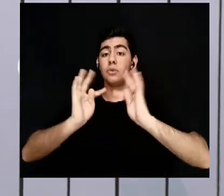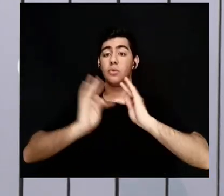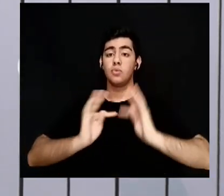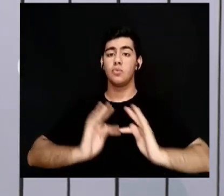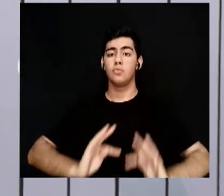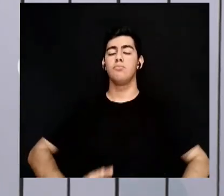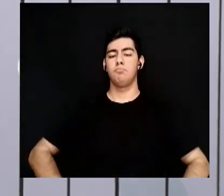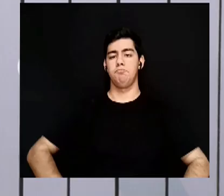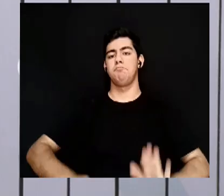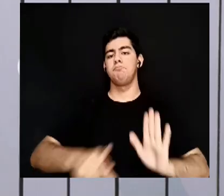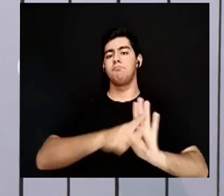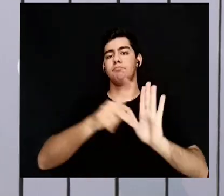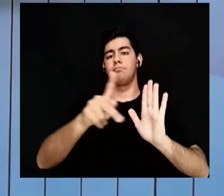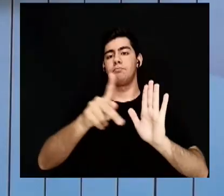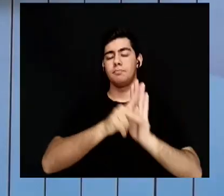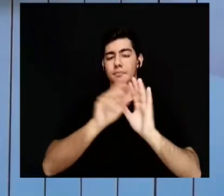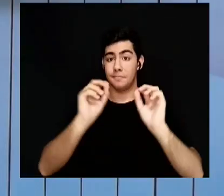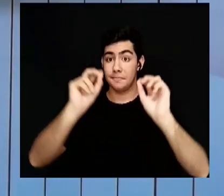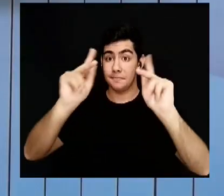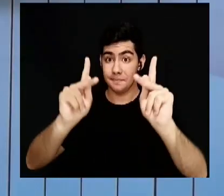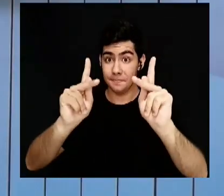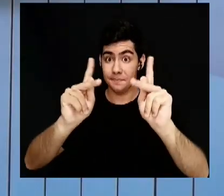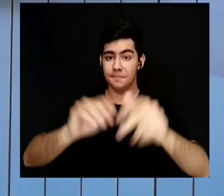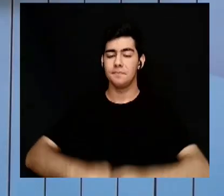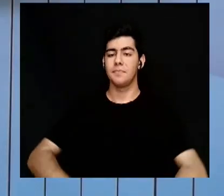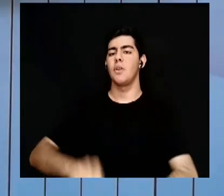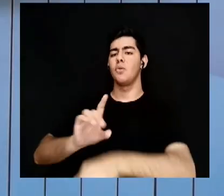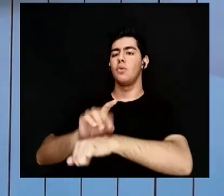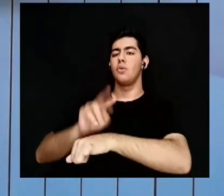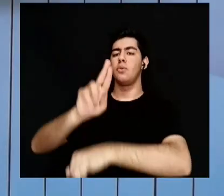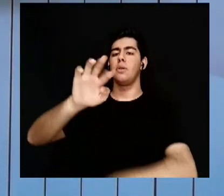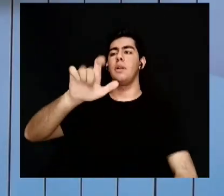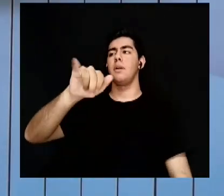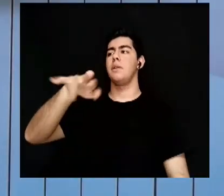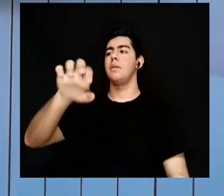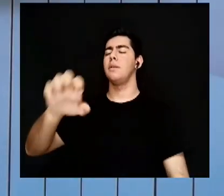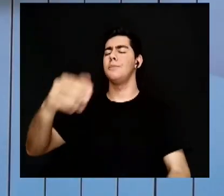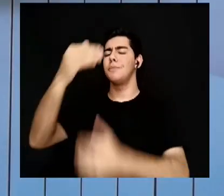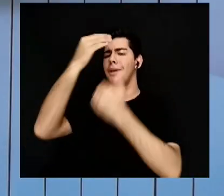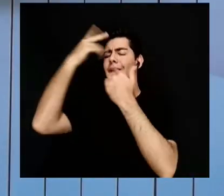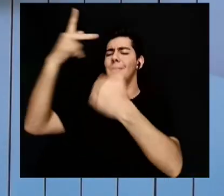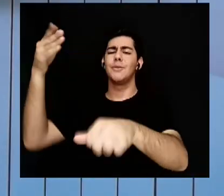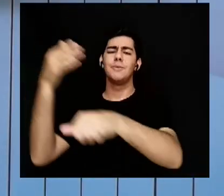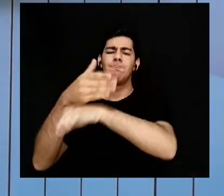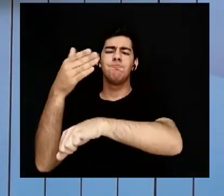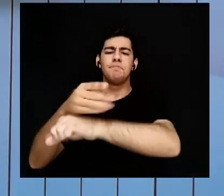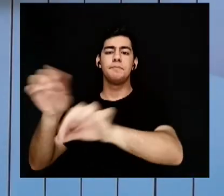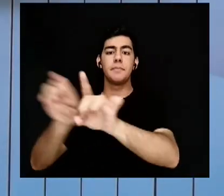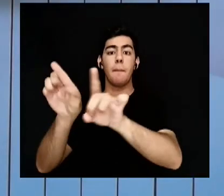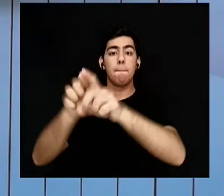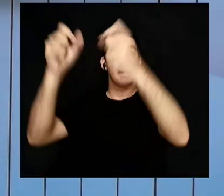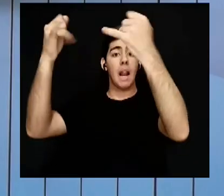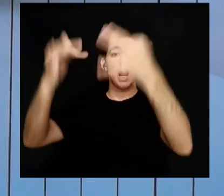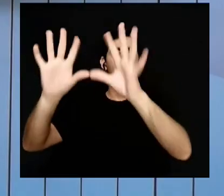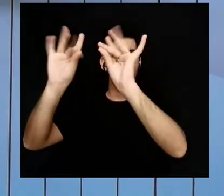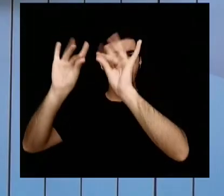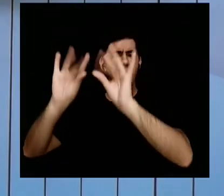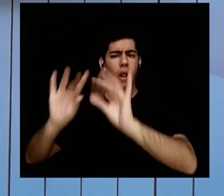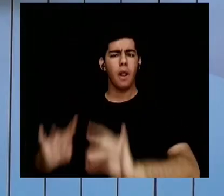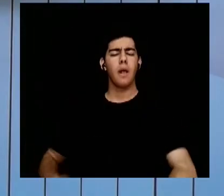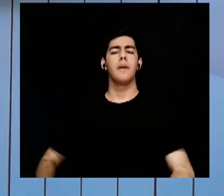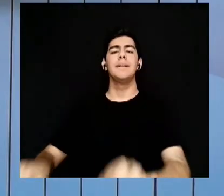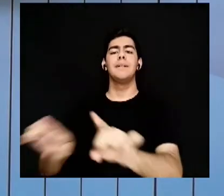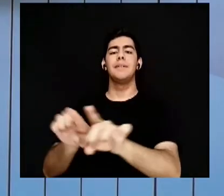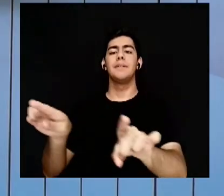individualizado, tá bom? Doutora Elaine, muito obrigada pela sua participação, pelos esclarecimentos, pela contribuição com a gente aqui no Saúde